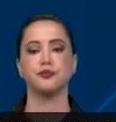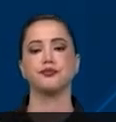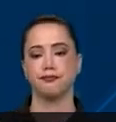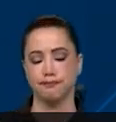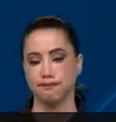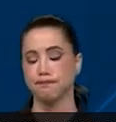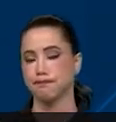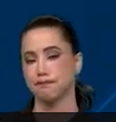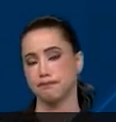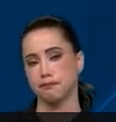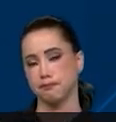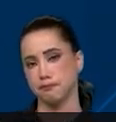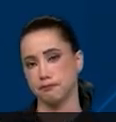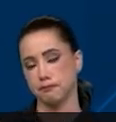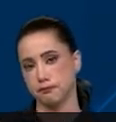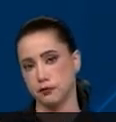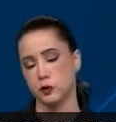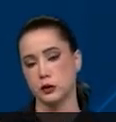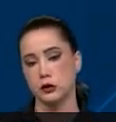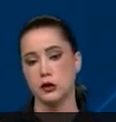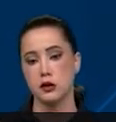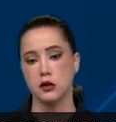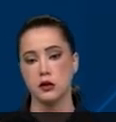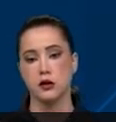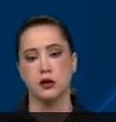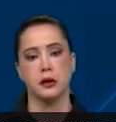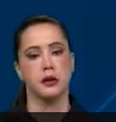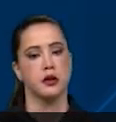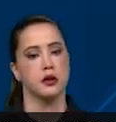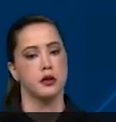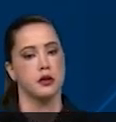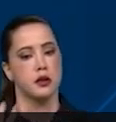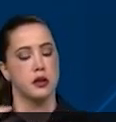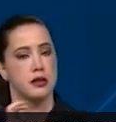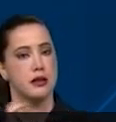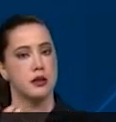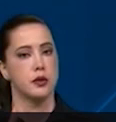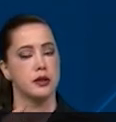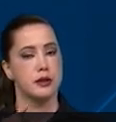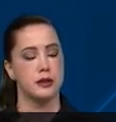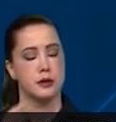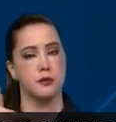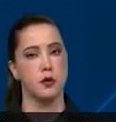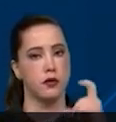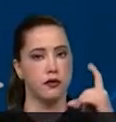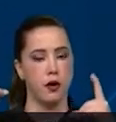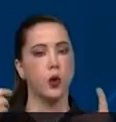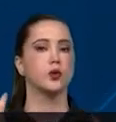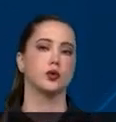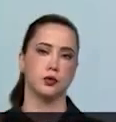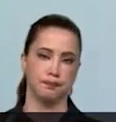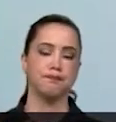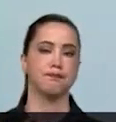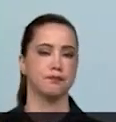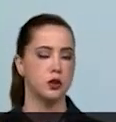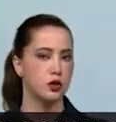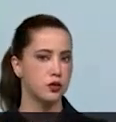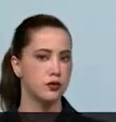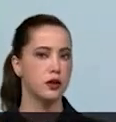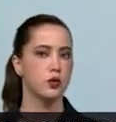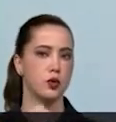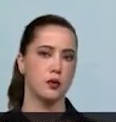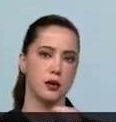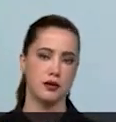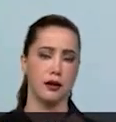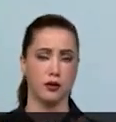foram mais de 56 mil fotos com conteúdos impróprios, 107% a mais que no ano passado. Isso mostra o